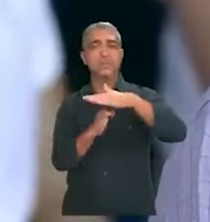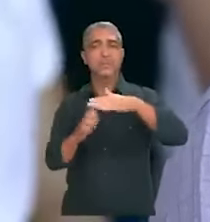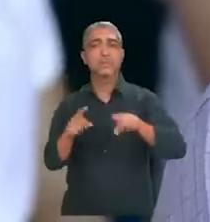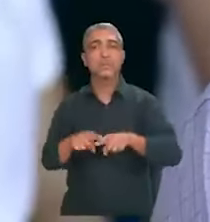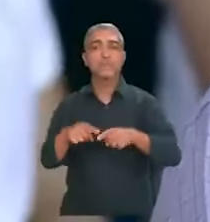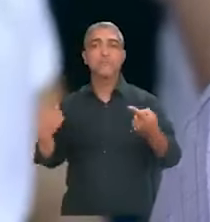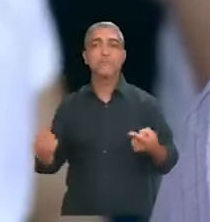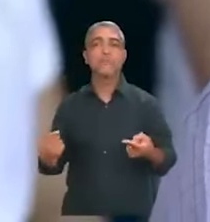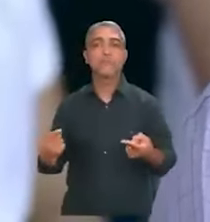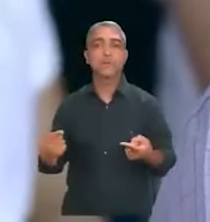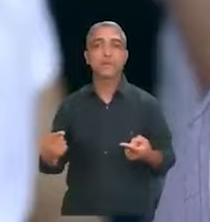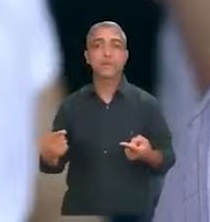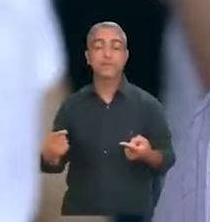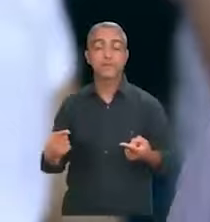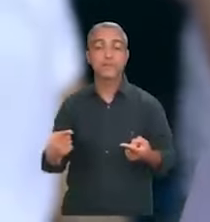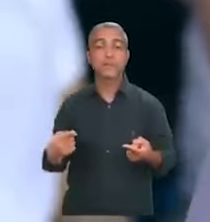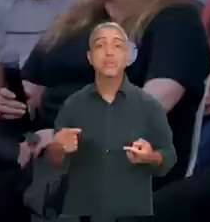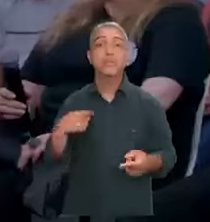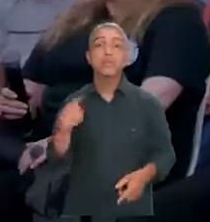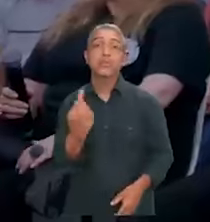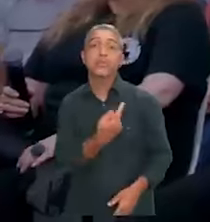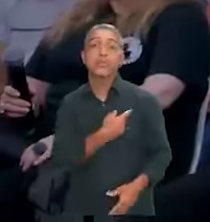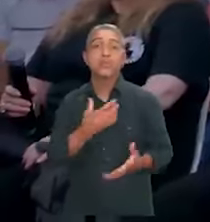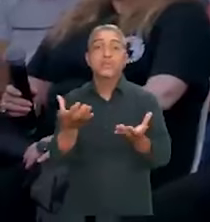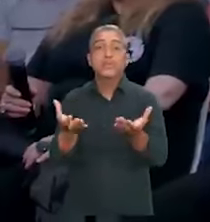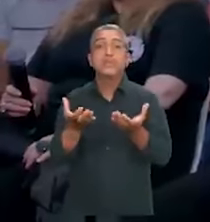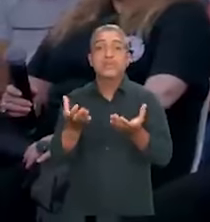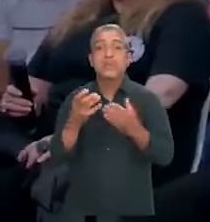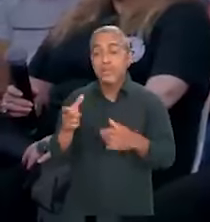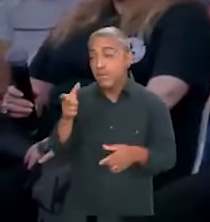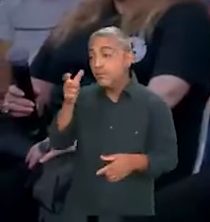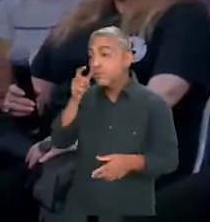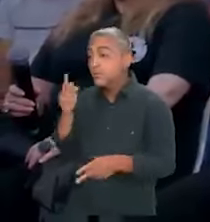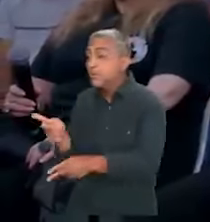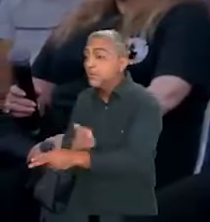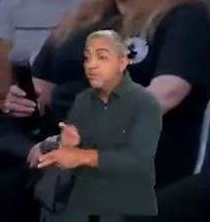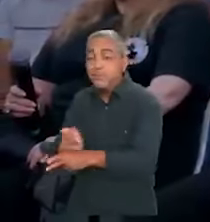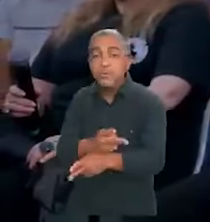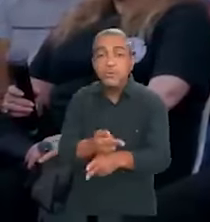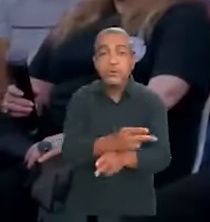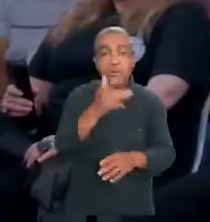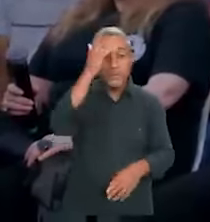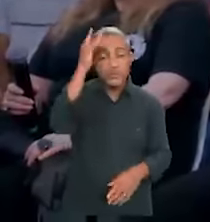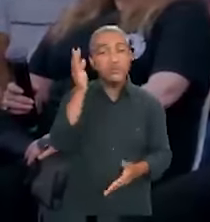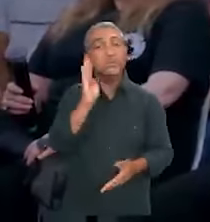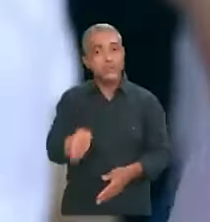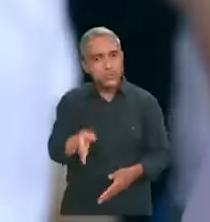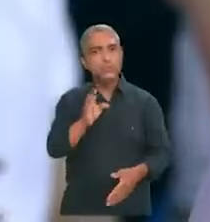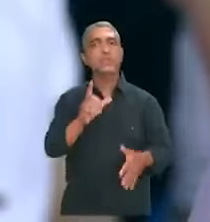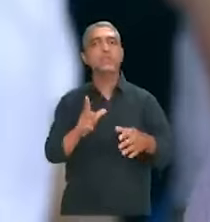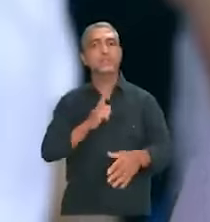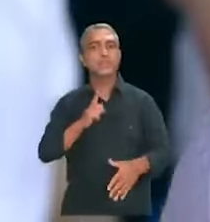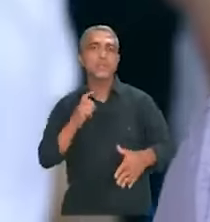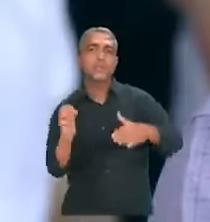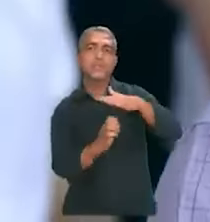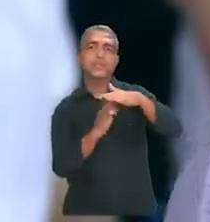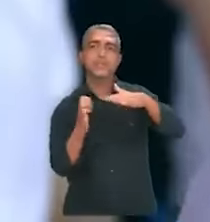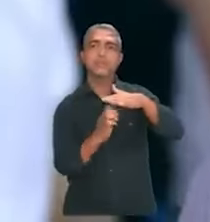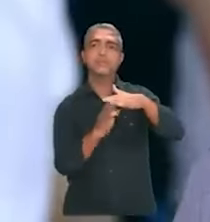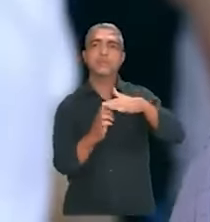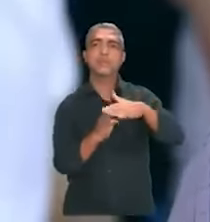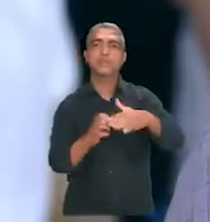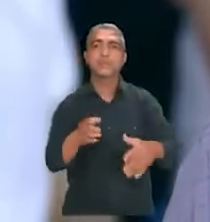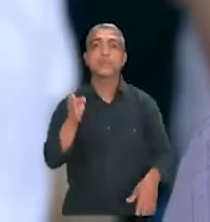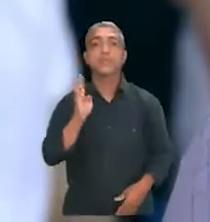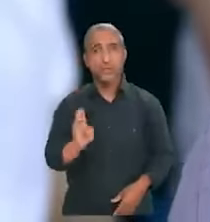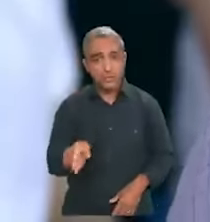do corpo de Cristo, 99,99%, que não são chamados para o ministério de tempo integral, tipo igreja ou